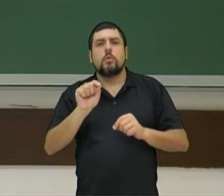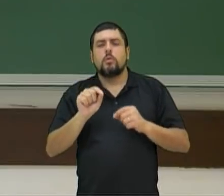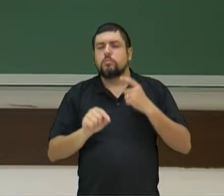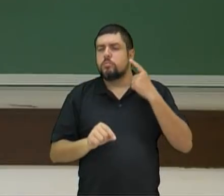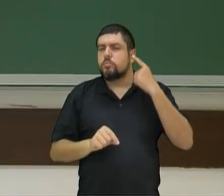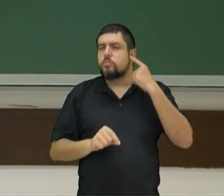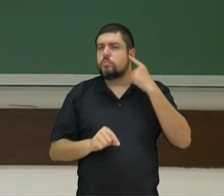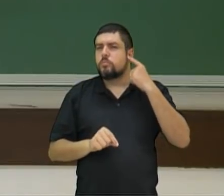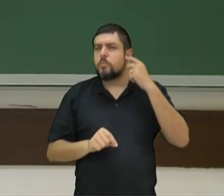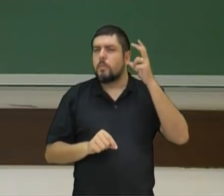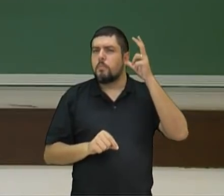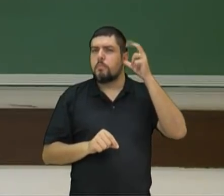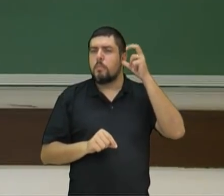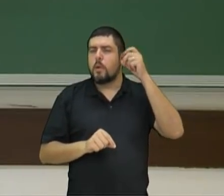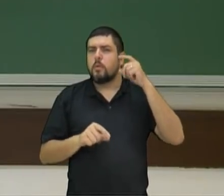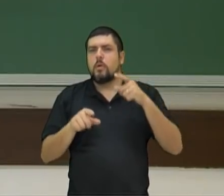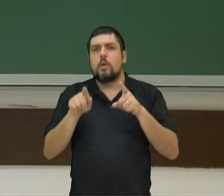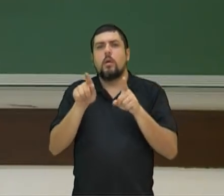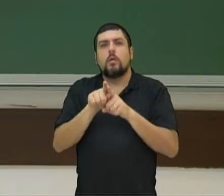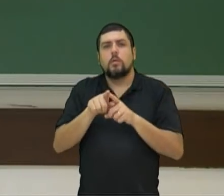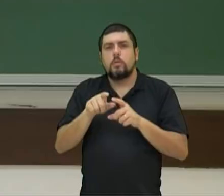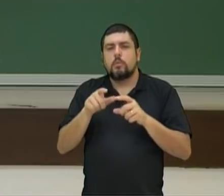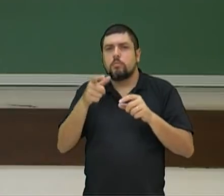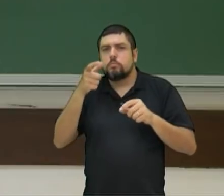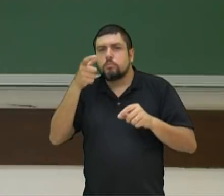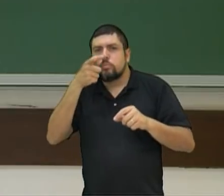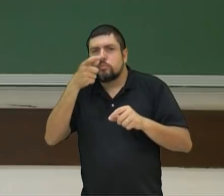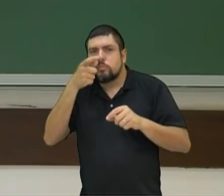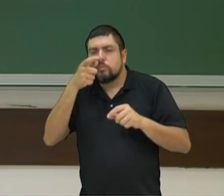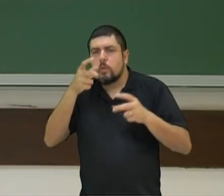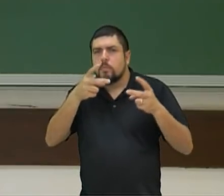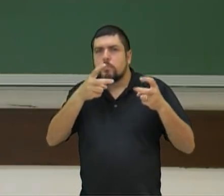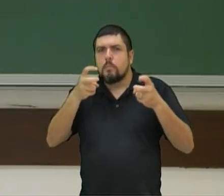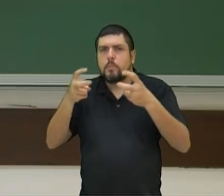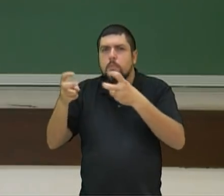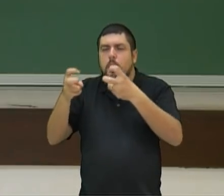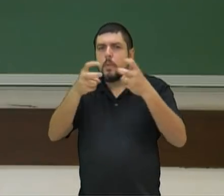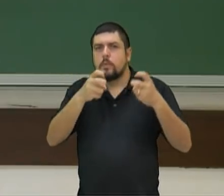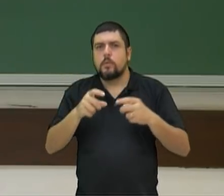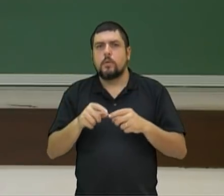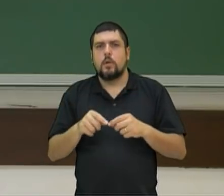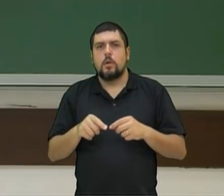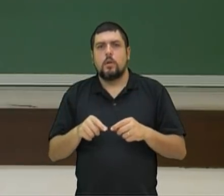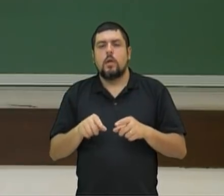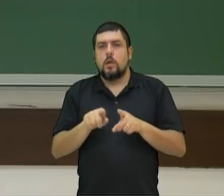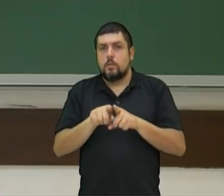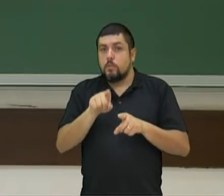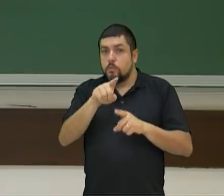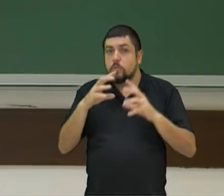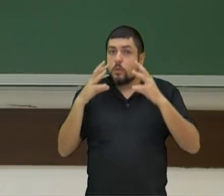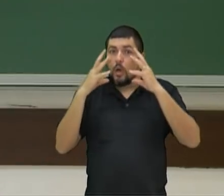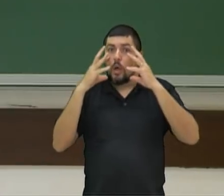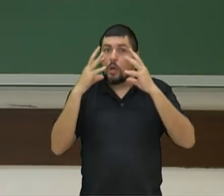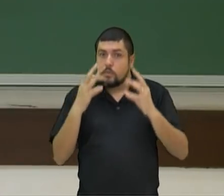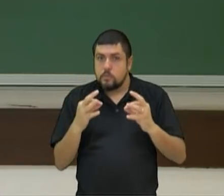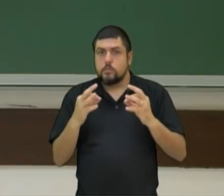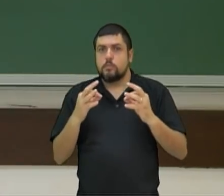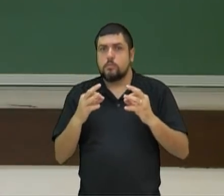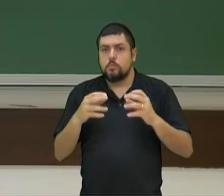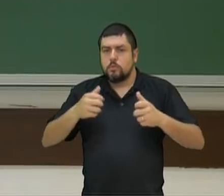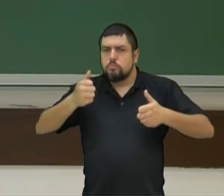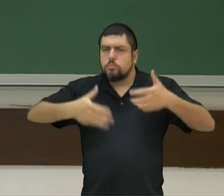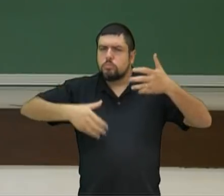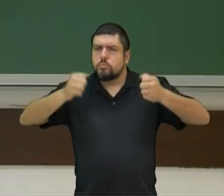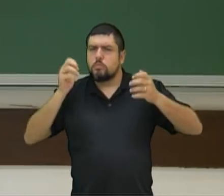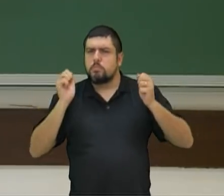tem que capturar as imagens. Então, quando você presta atenção num professor, ele está explicando alguma coisa, você está visualizando um texto